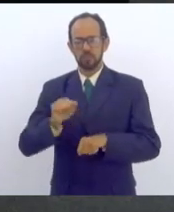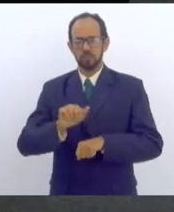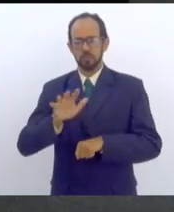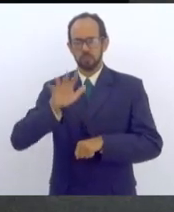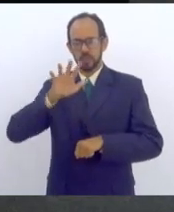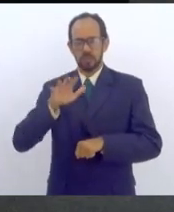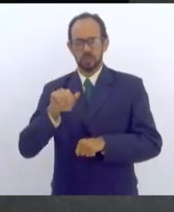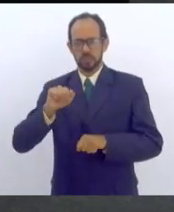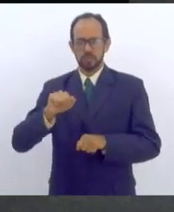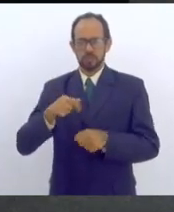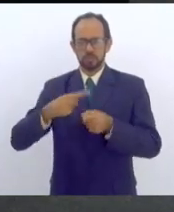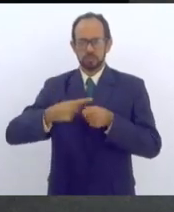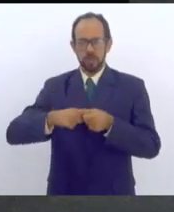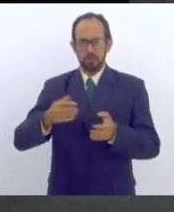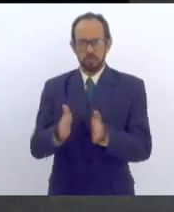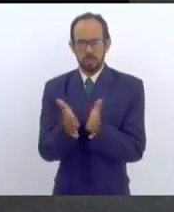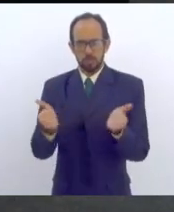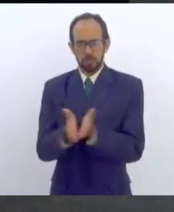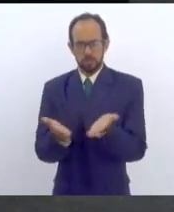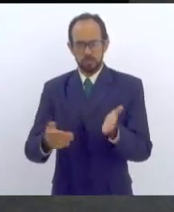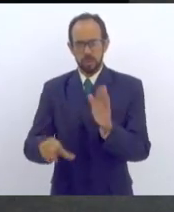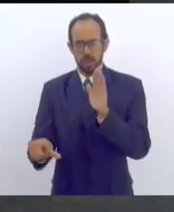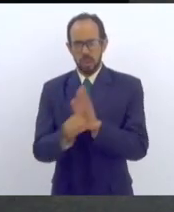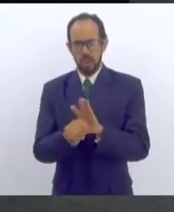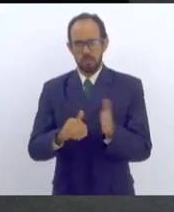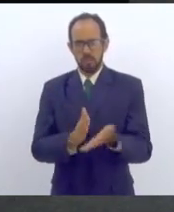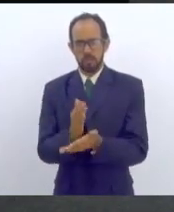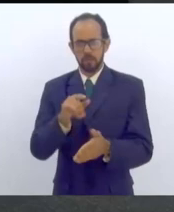e periferias, uma lei aprovada por essa